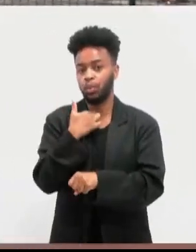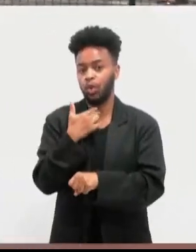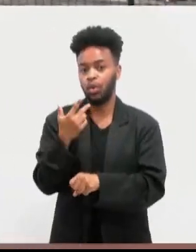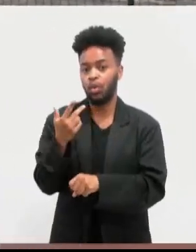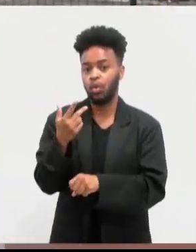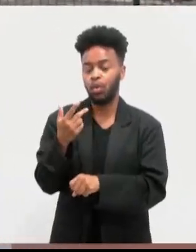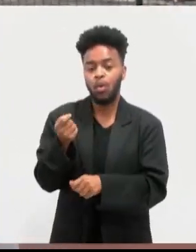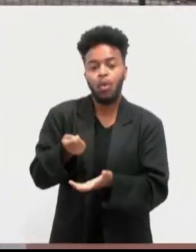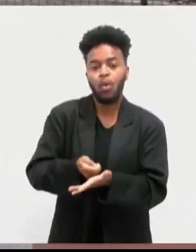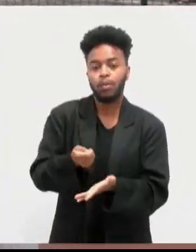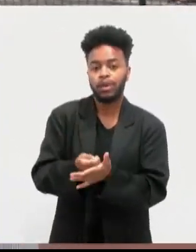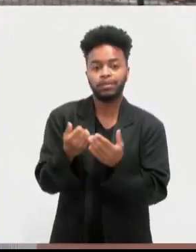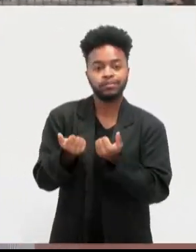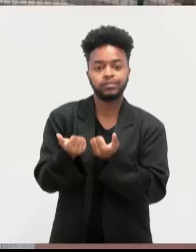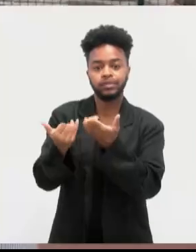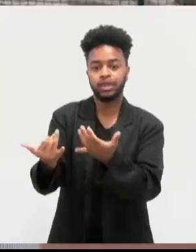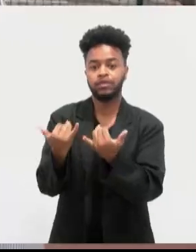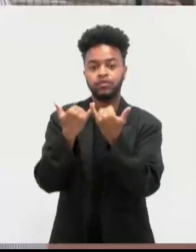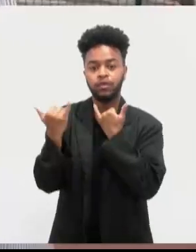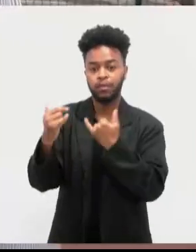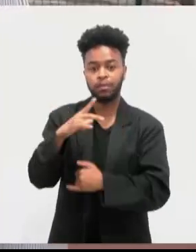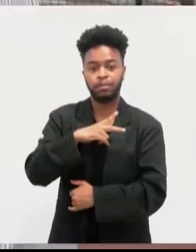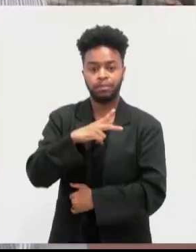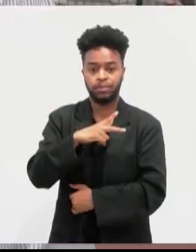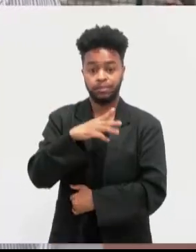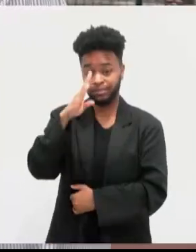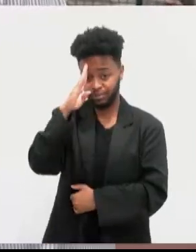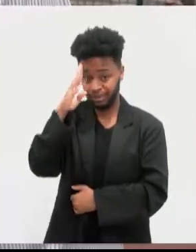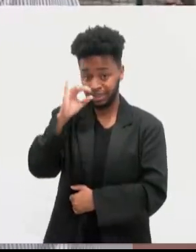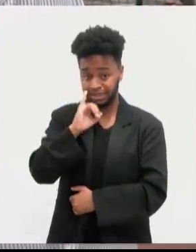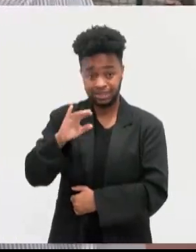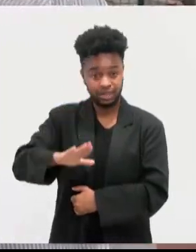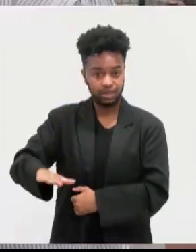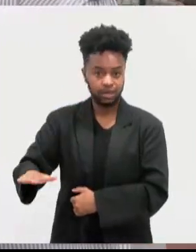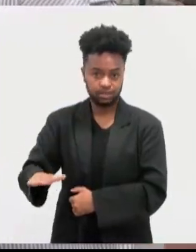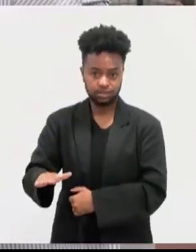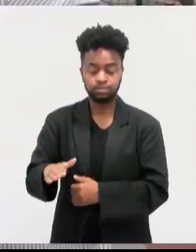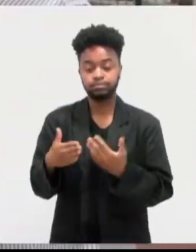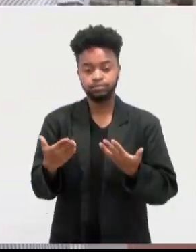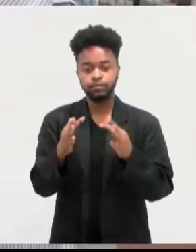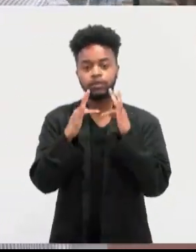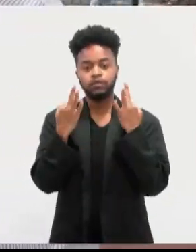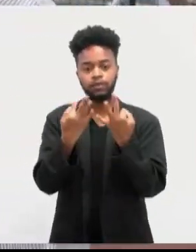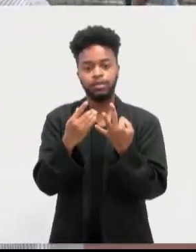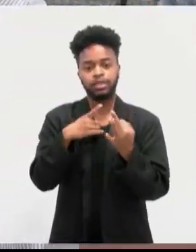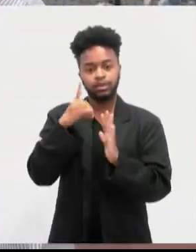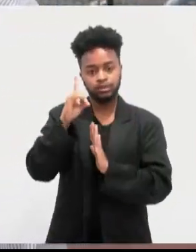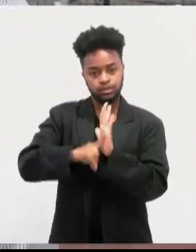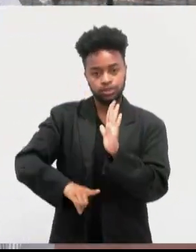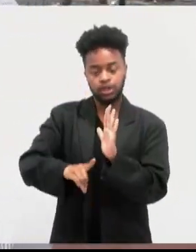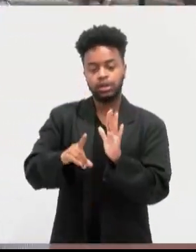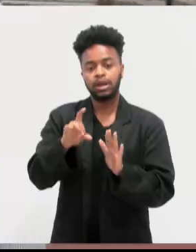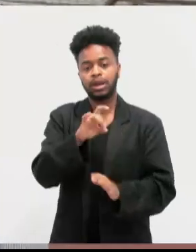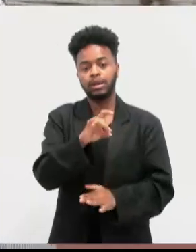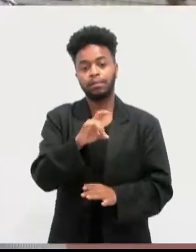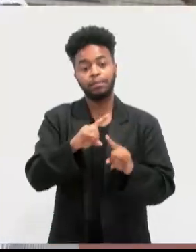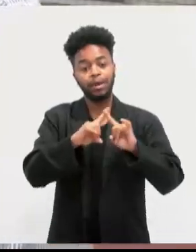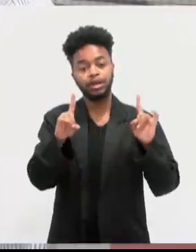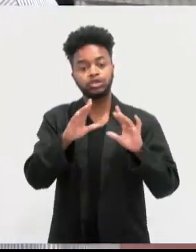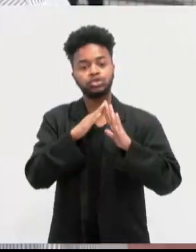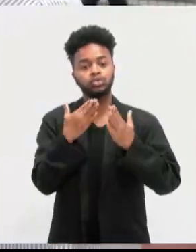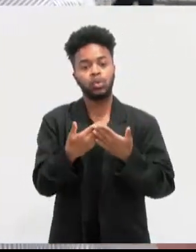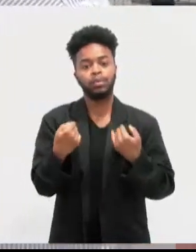a fornecer um dado pessoal seu, principalmente quando é uma criança. Então o pai tem esse direito. Cabe à instituição de ensino ter um plano